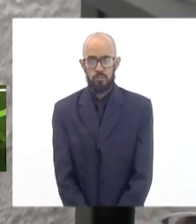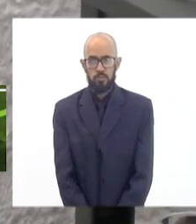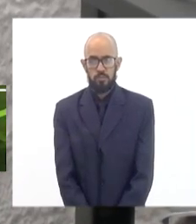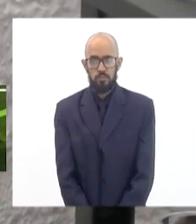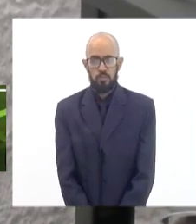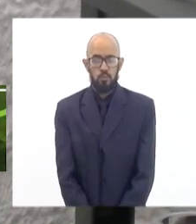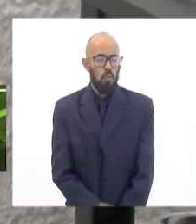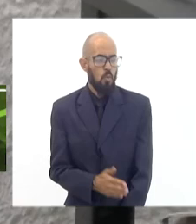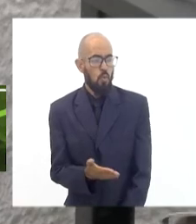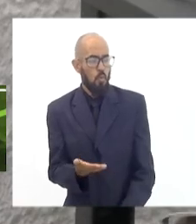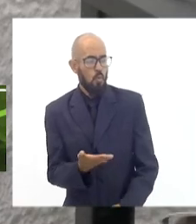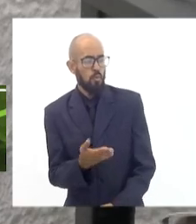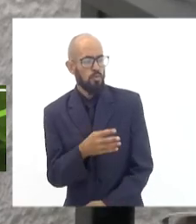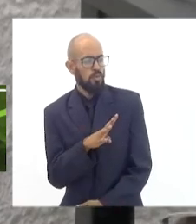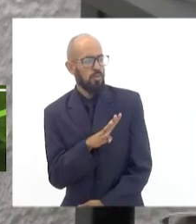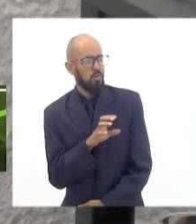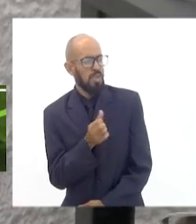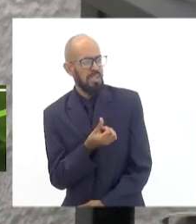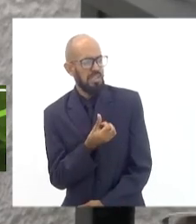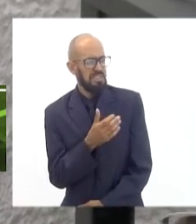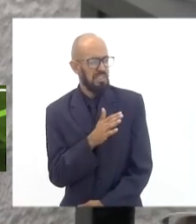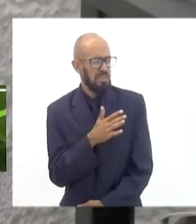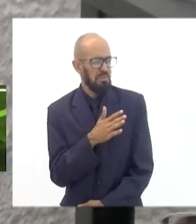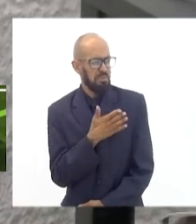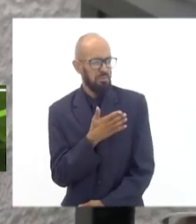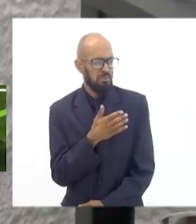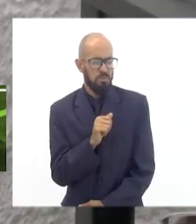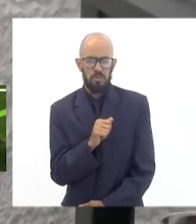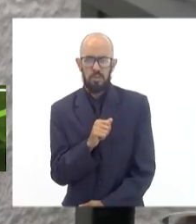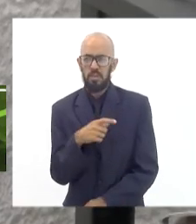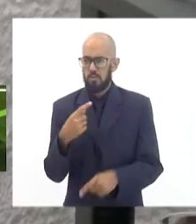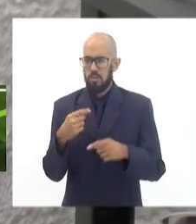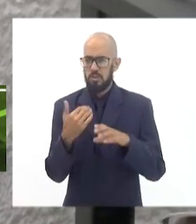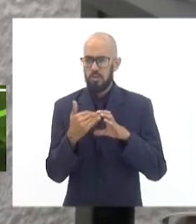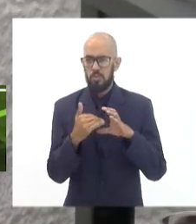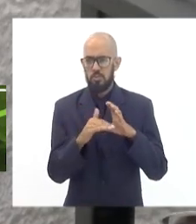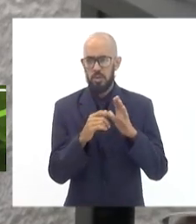tem ali 47 vários também depois nós vamos mandar isso no papel